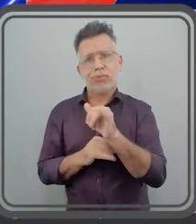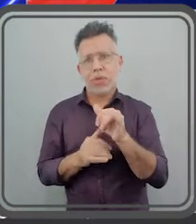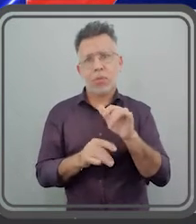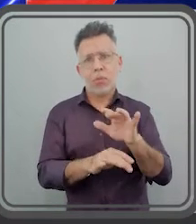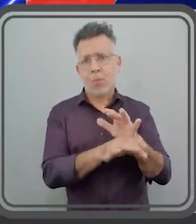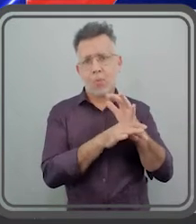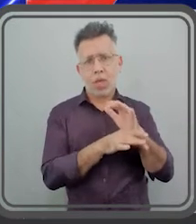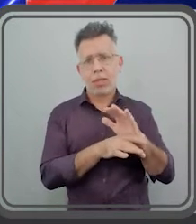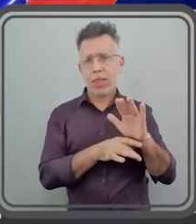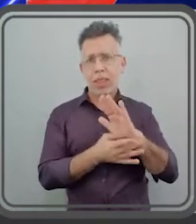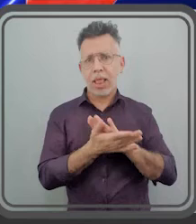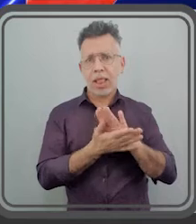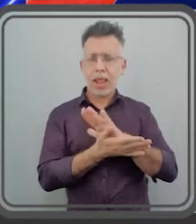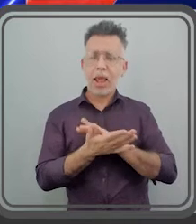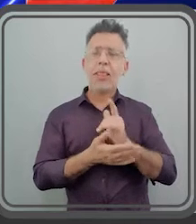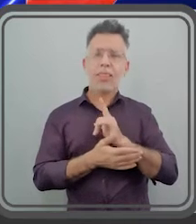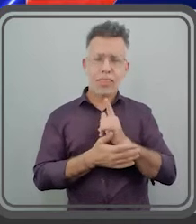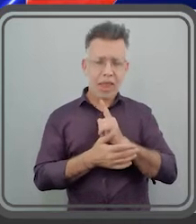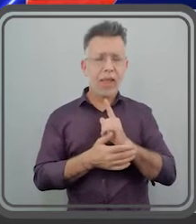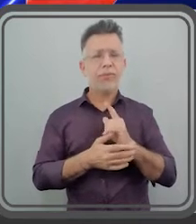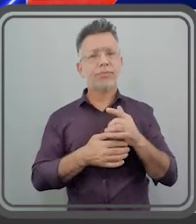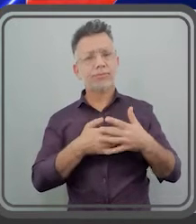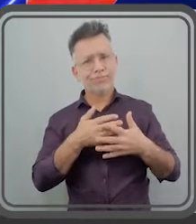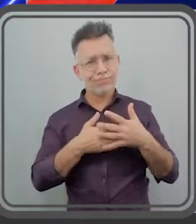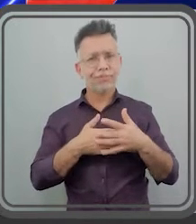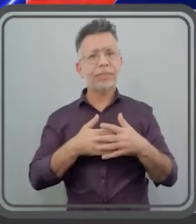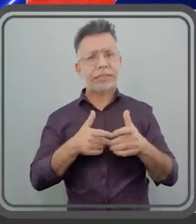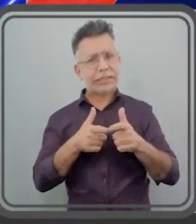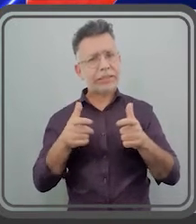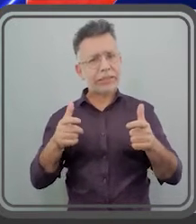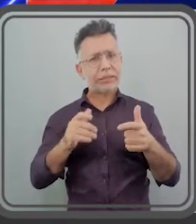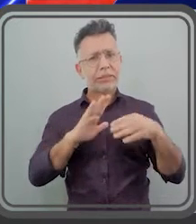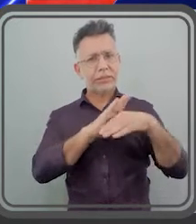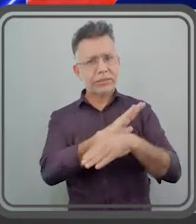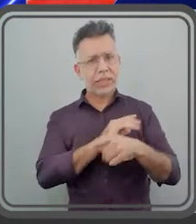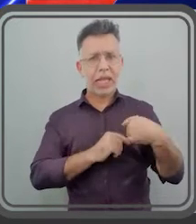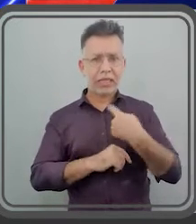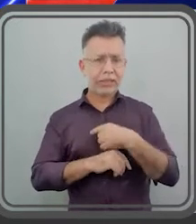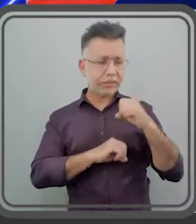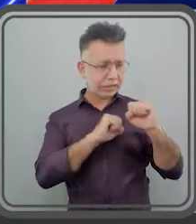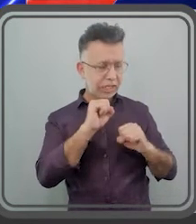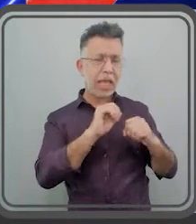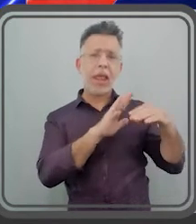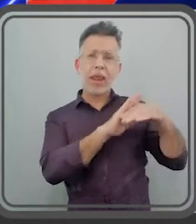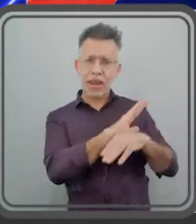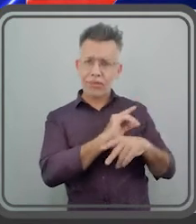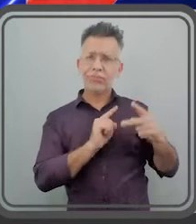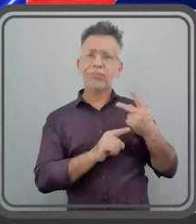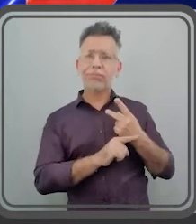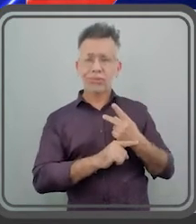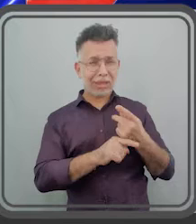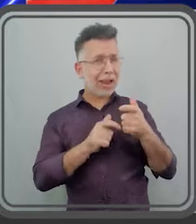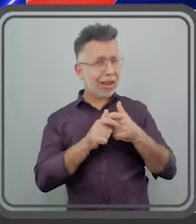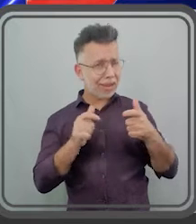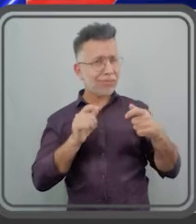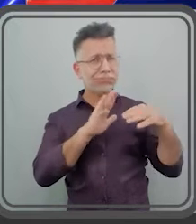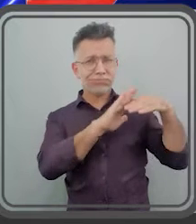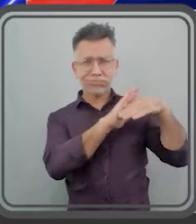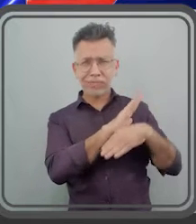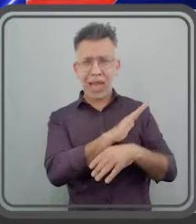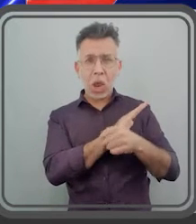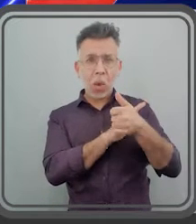avião sem ninguém viajando então teve um impacto para igreja no nosso lado do caiaque agente notou o volume de queda de busca bem grande aqui